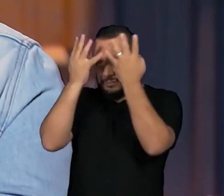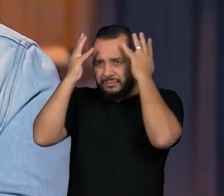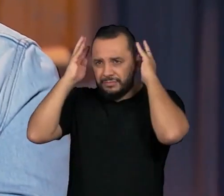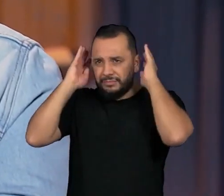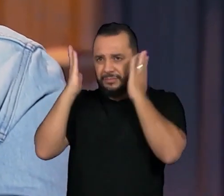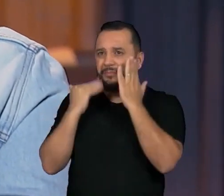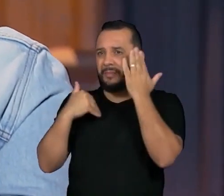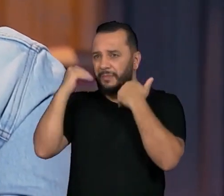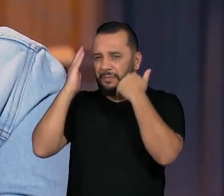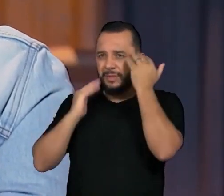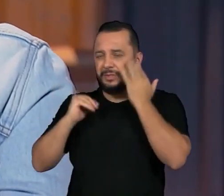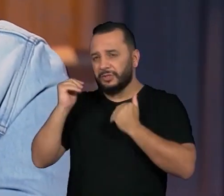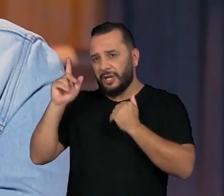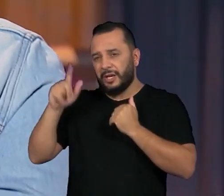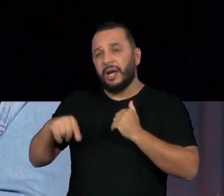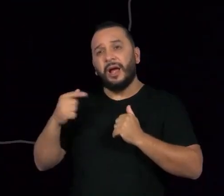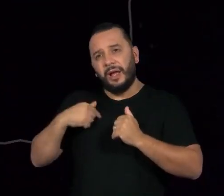são especialistas nesses contextos